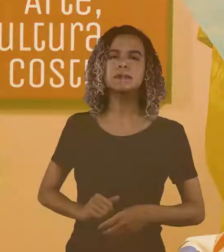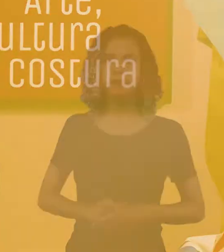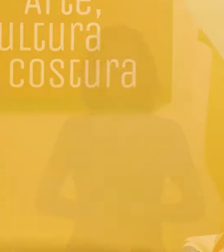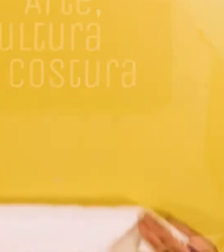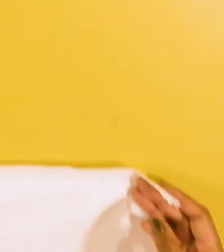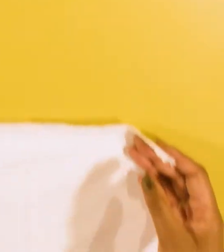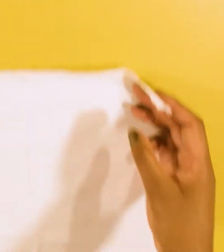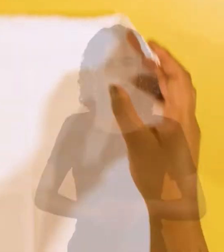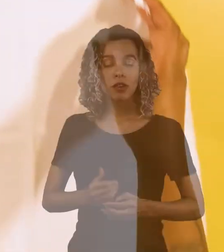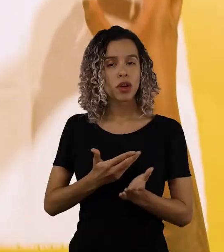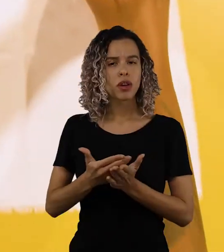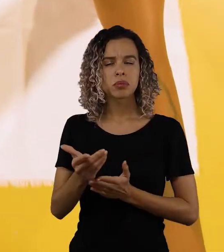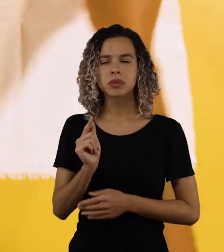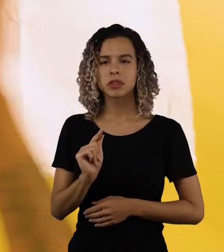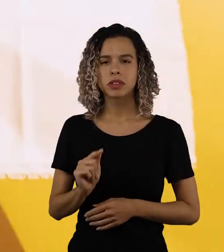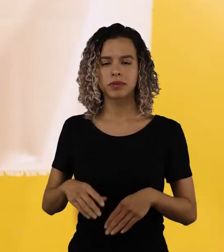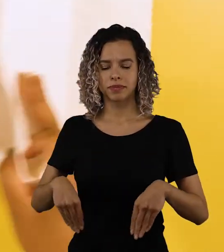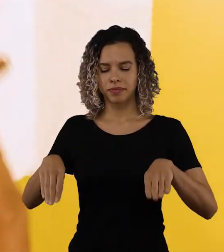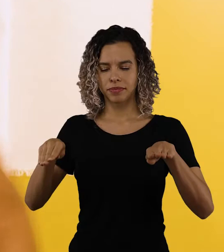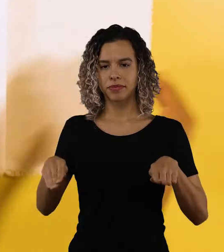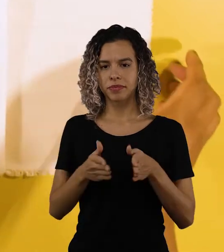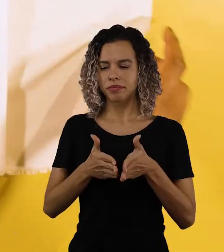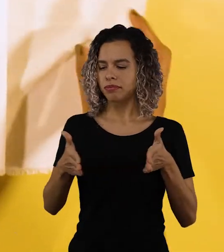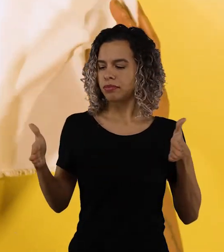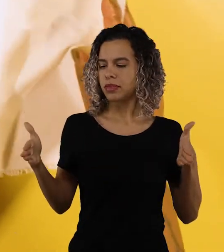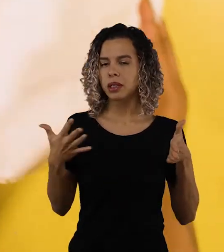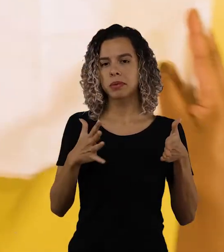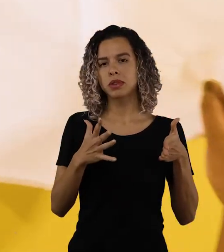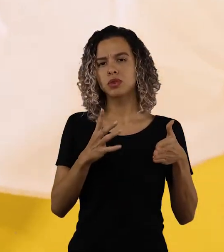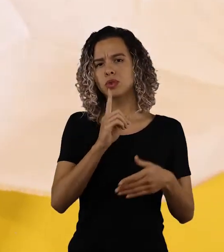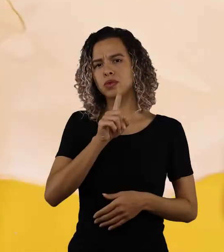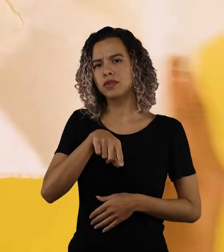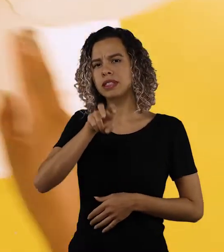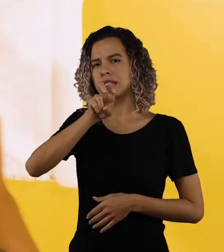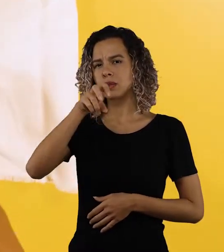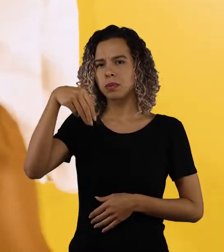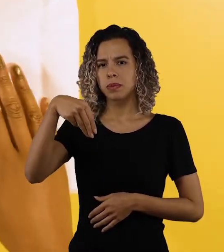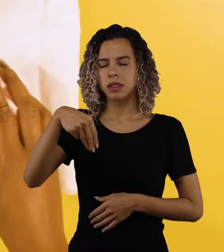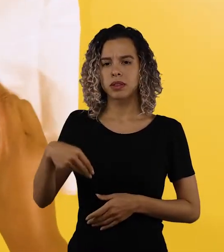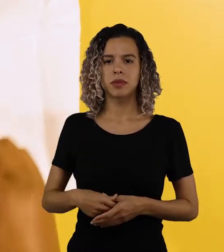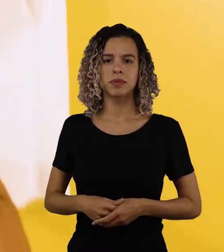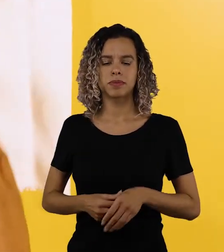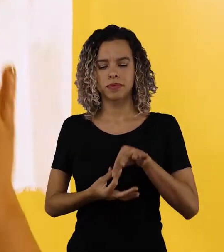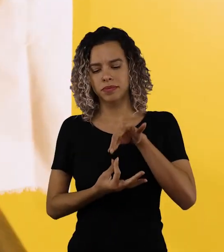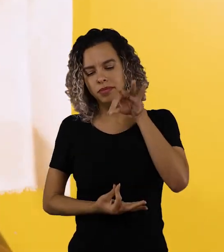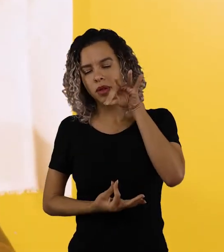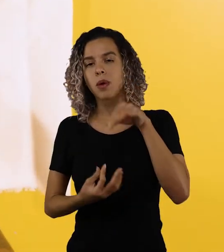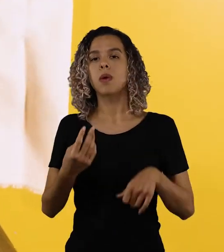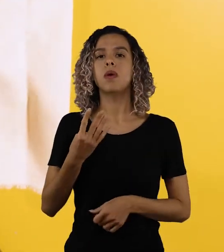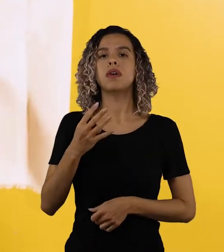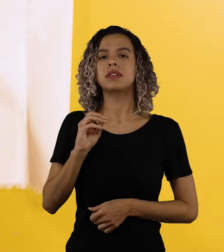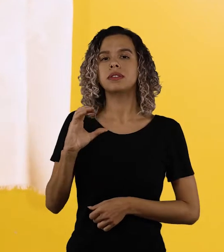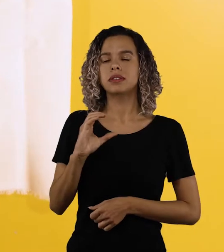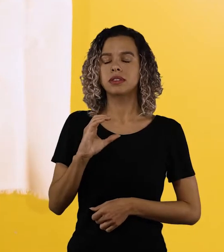um adulto. Para começar, aqui eu tenho um tecido que tem aproximadamente 1,50 m